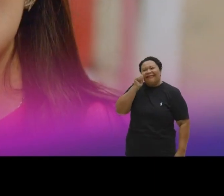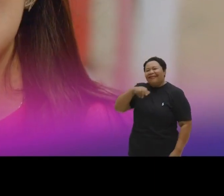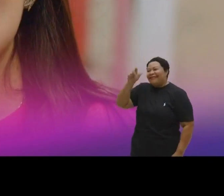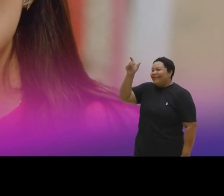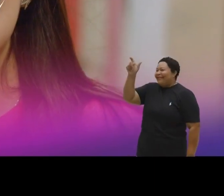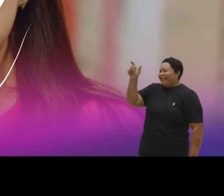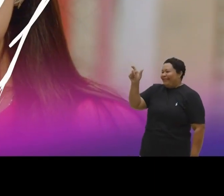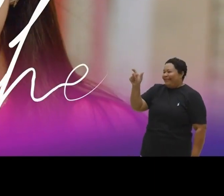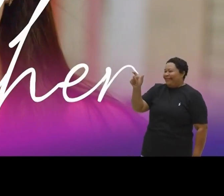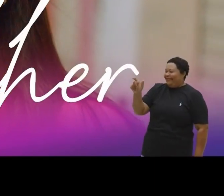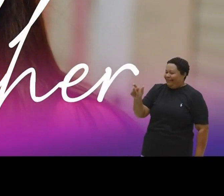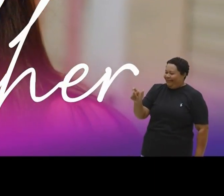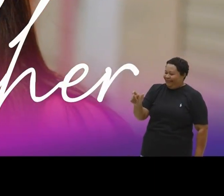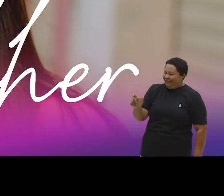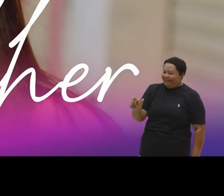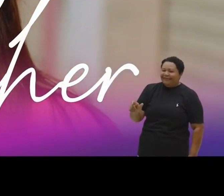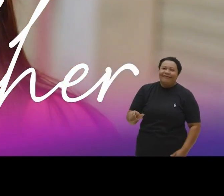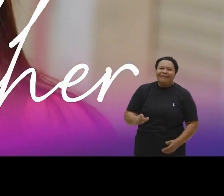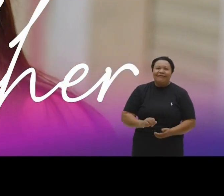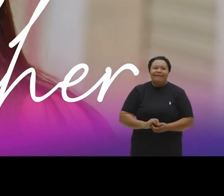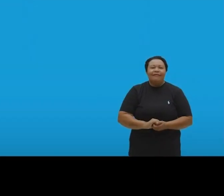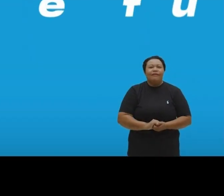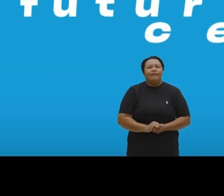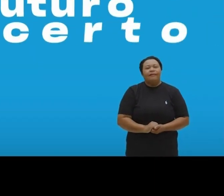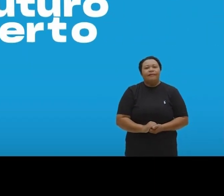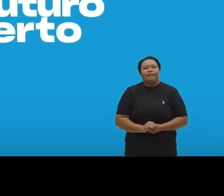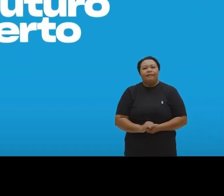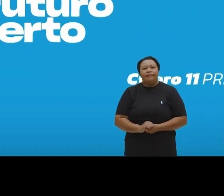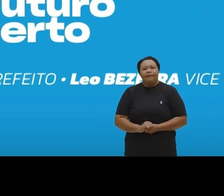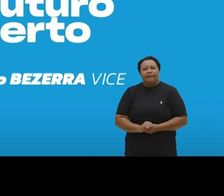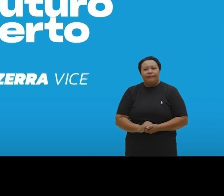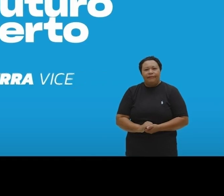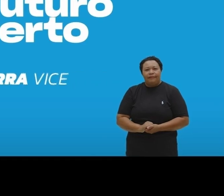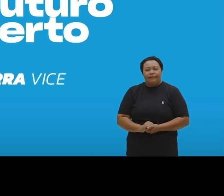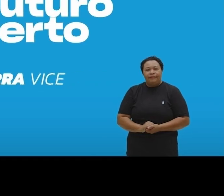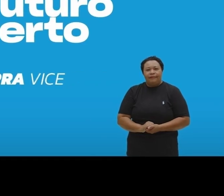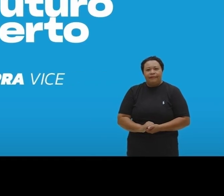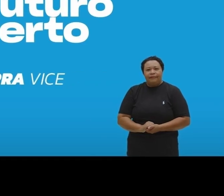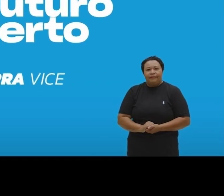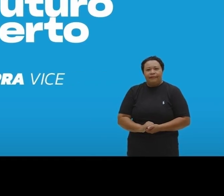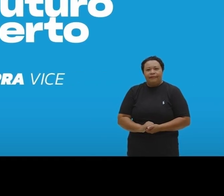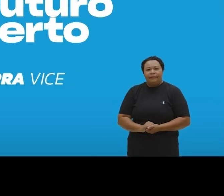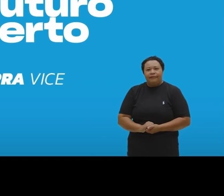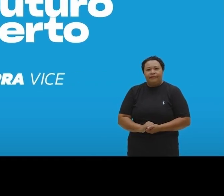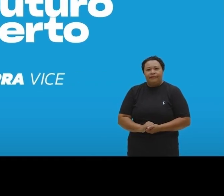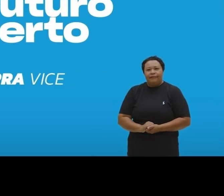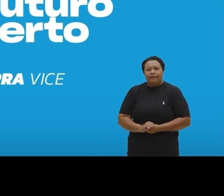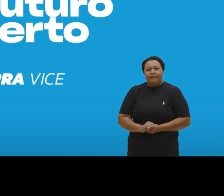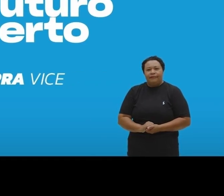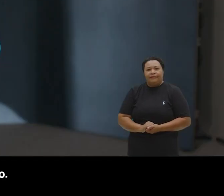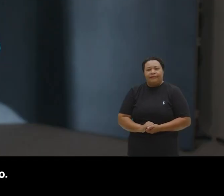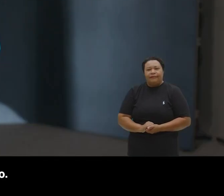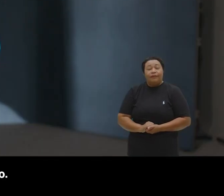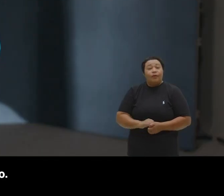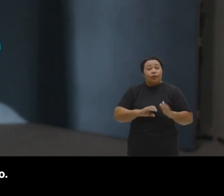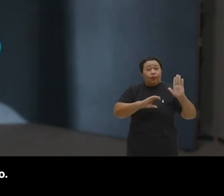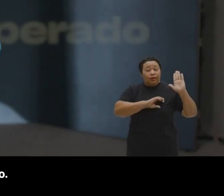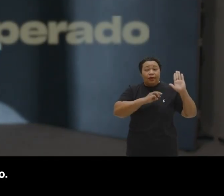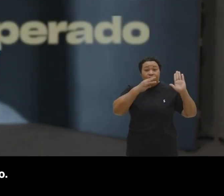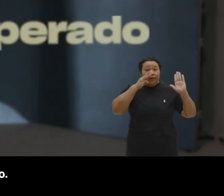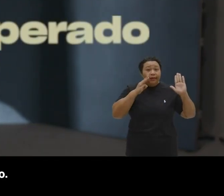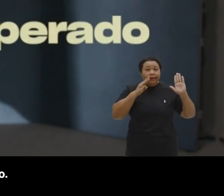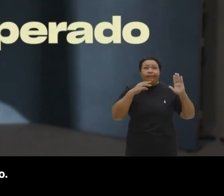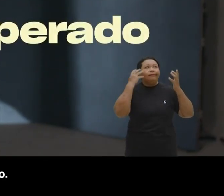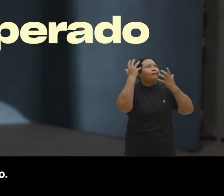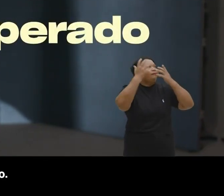da Mulher. Cícero é futuro certo. O candidato